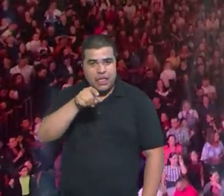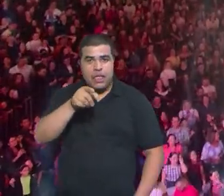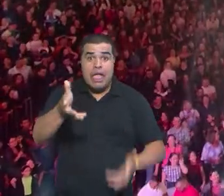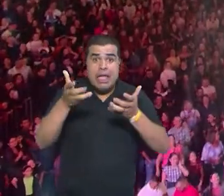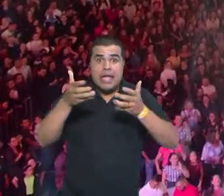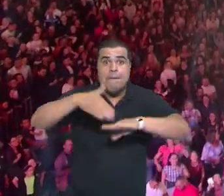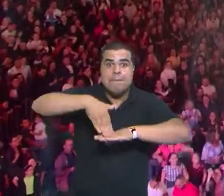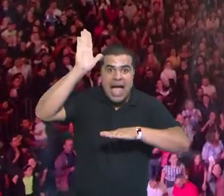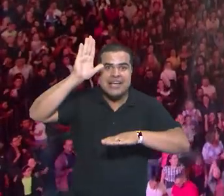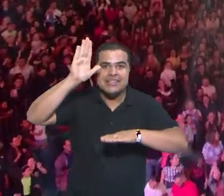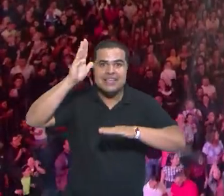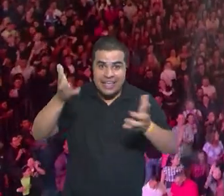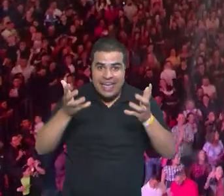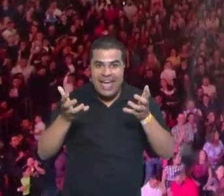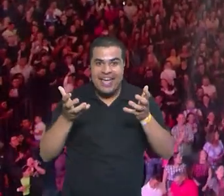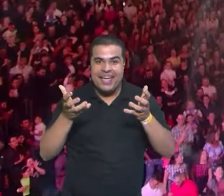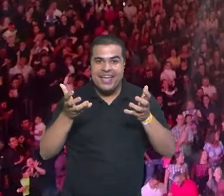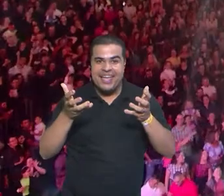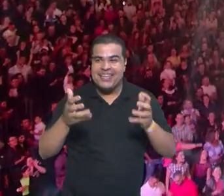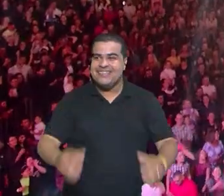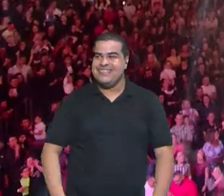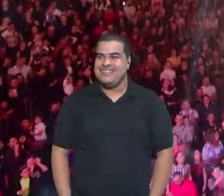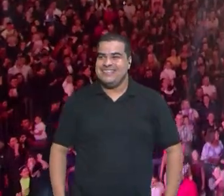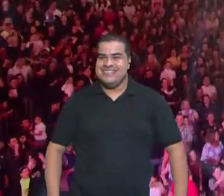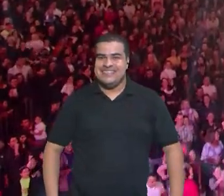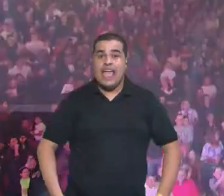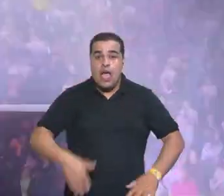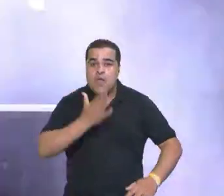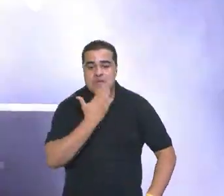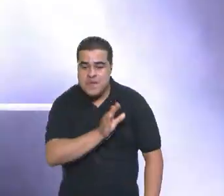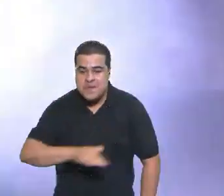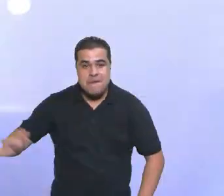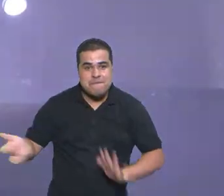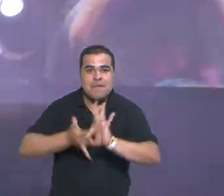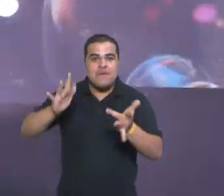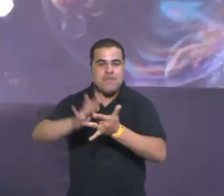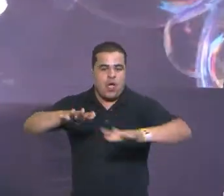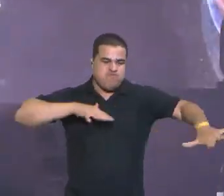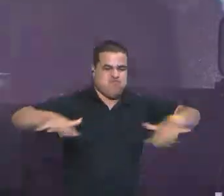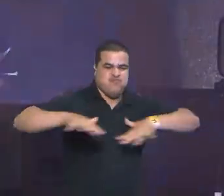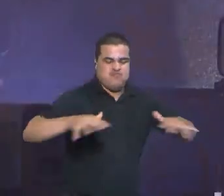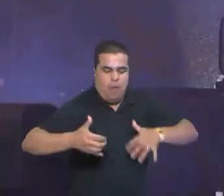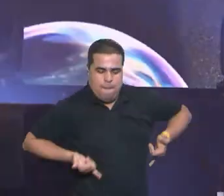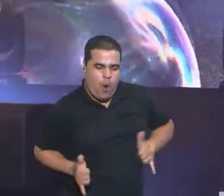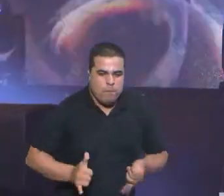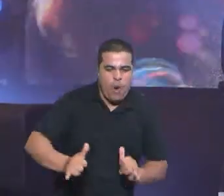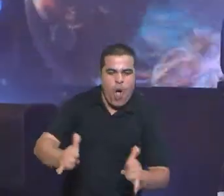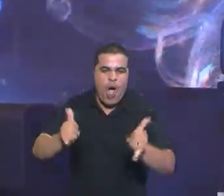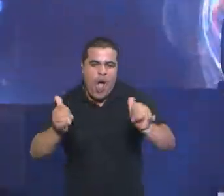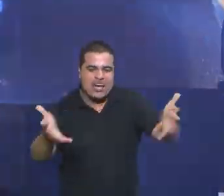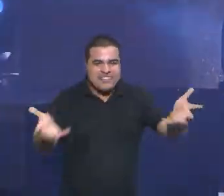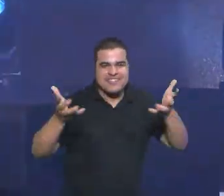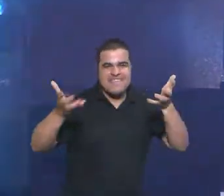vocês querem mais criança de Jesus tem energia